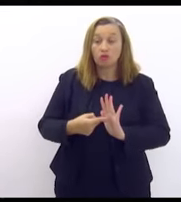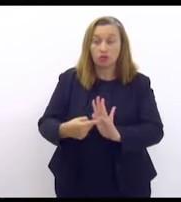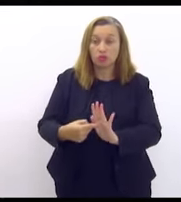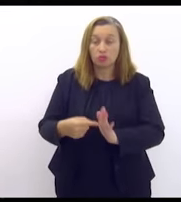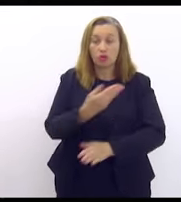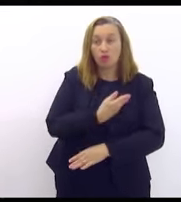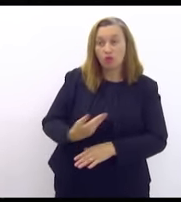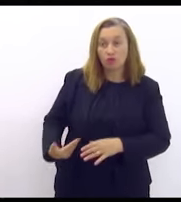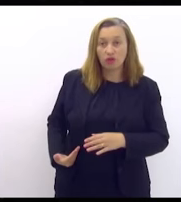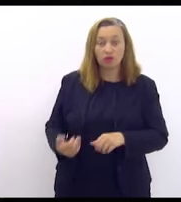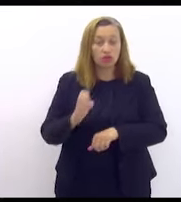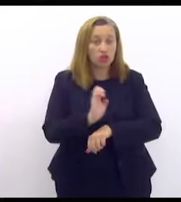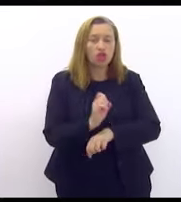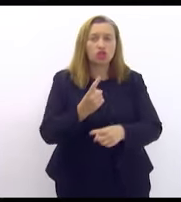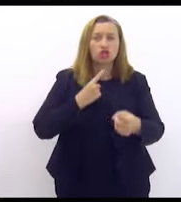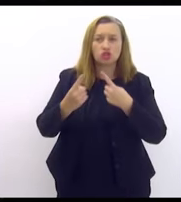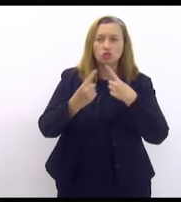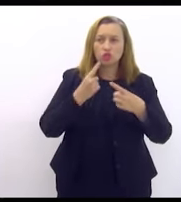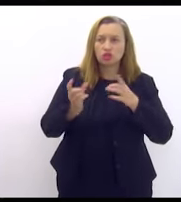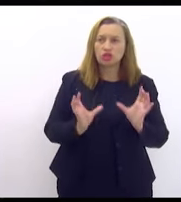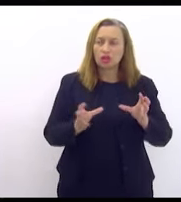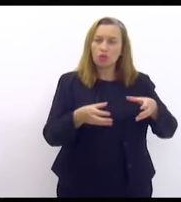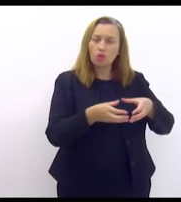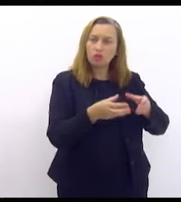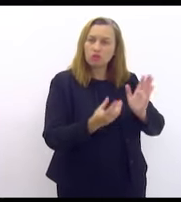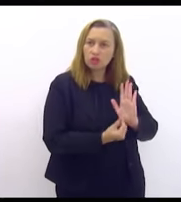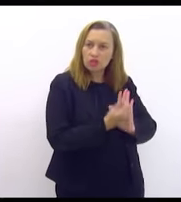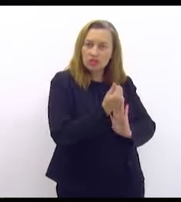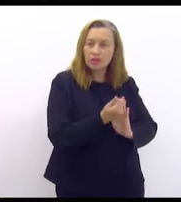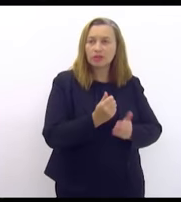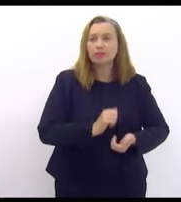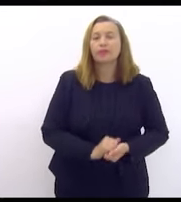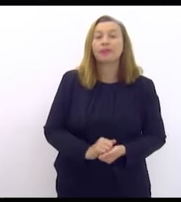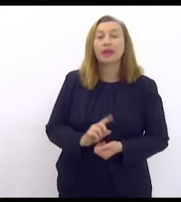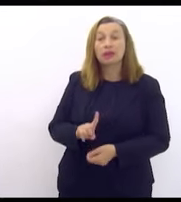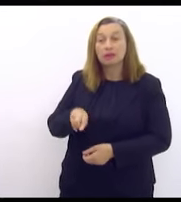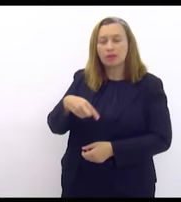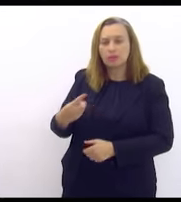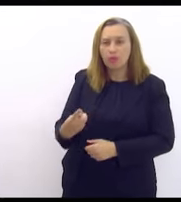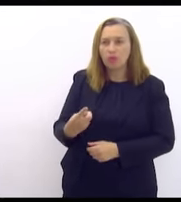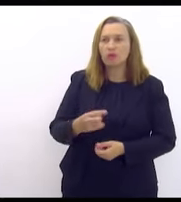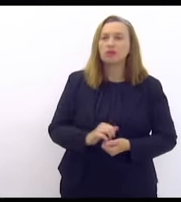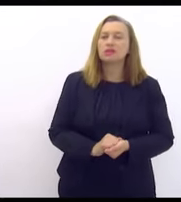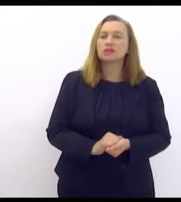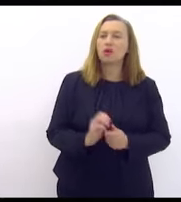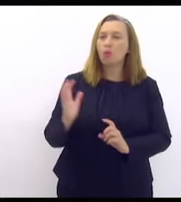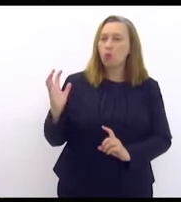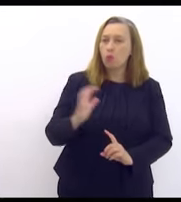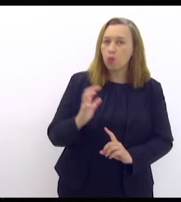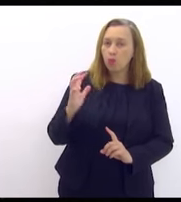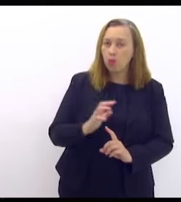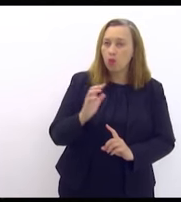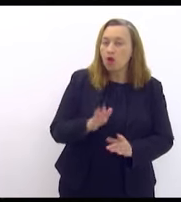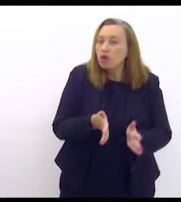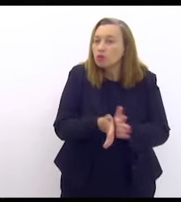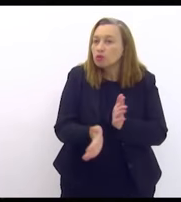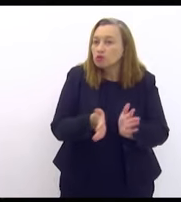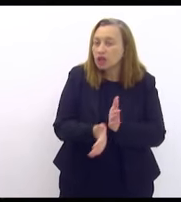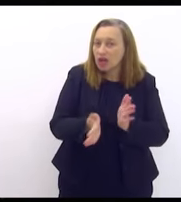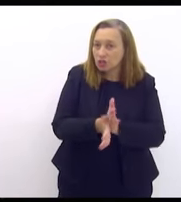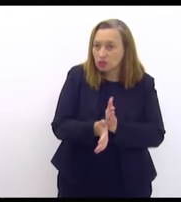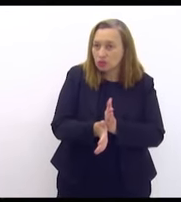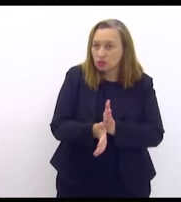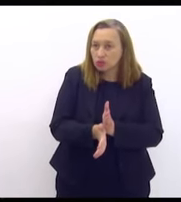amplamente discutido na Comissão de Orçamento. E, em seguida, a crescente pressão sobre as despesas com o